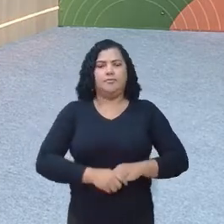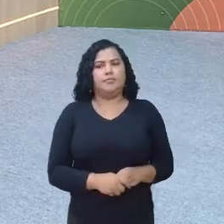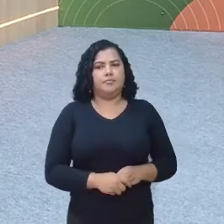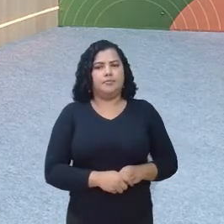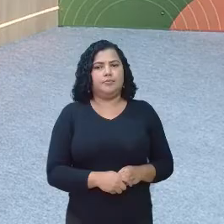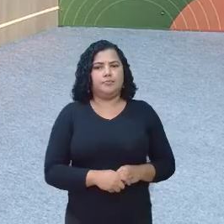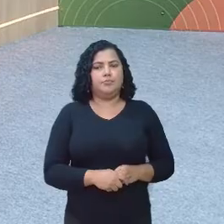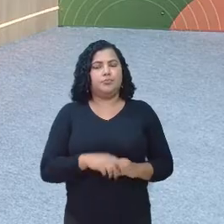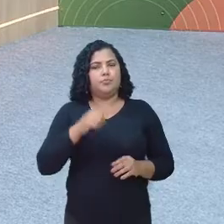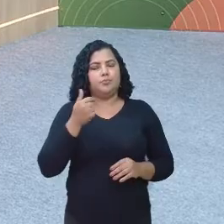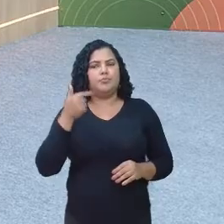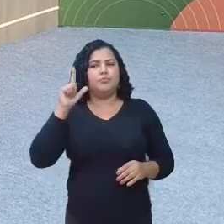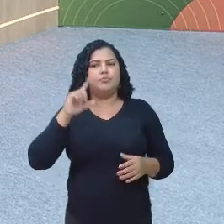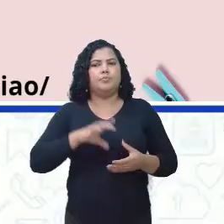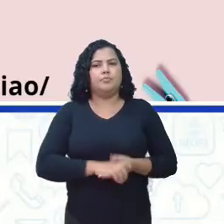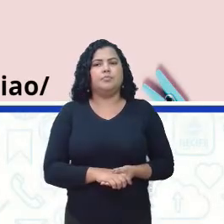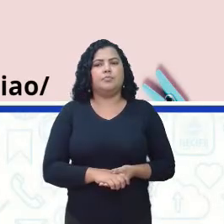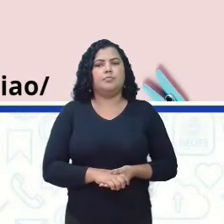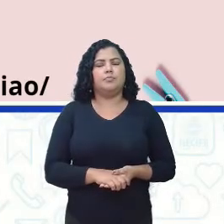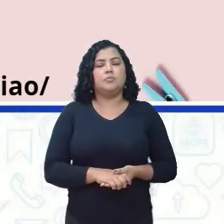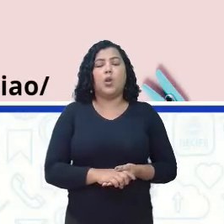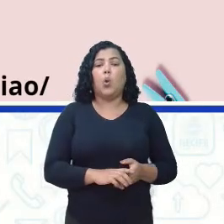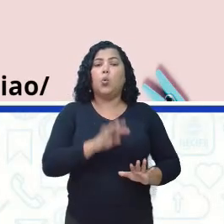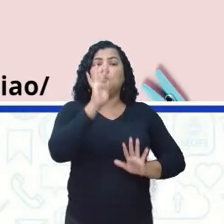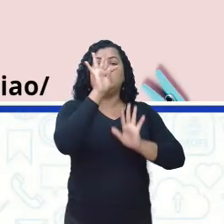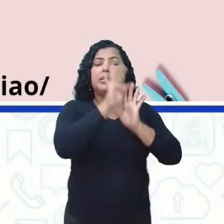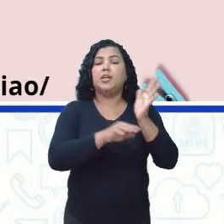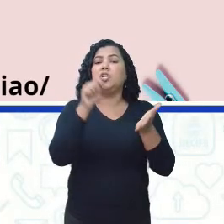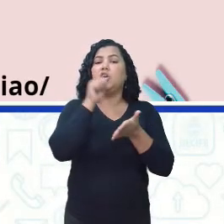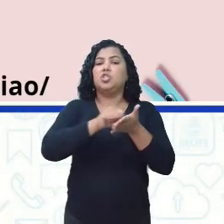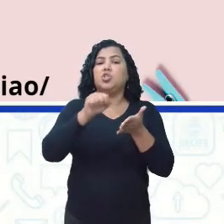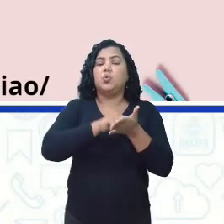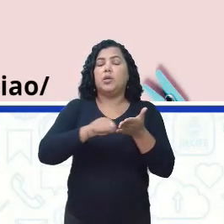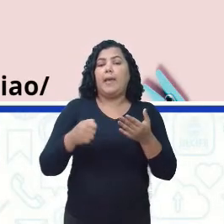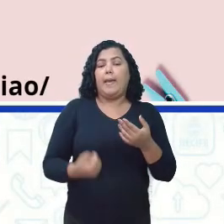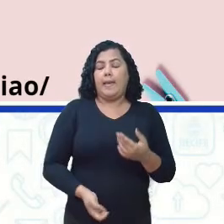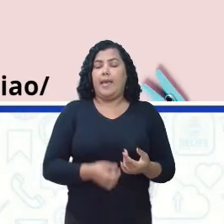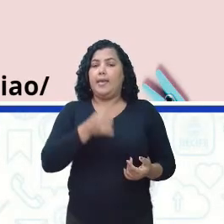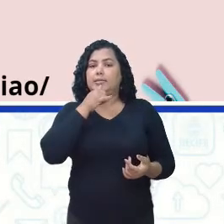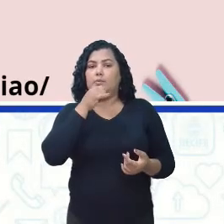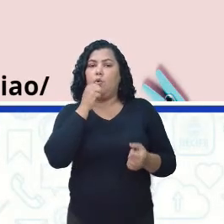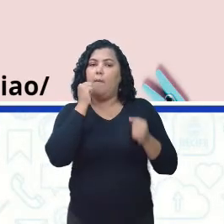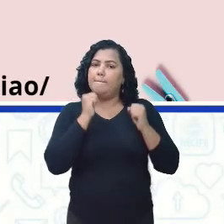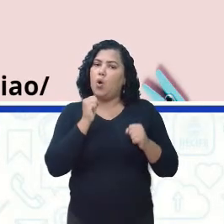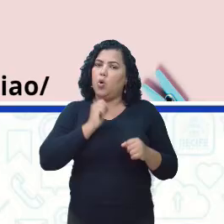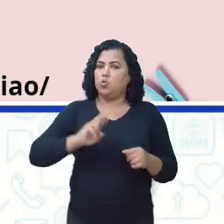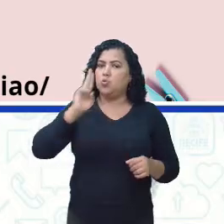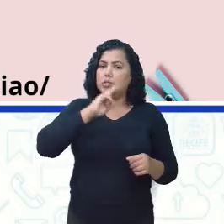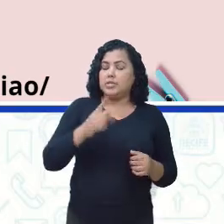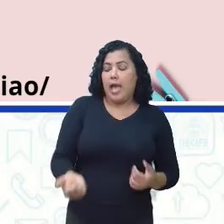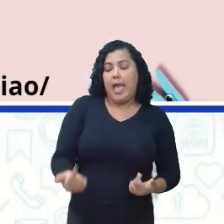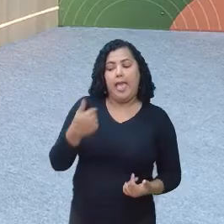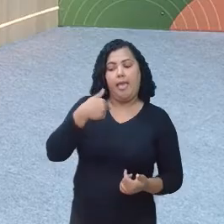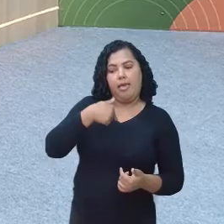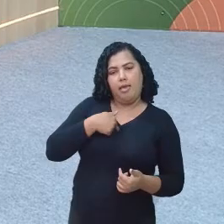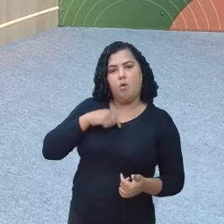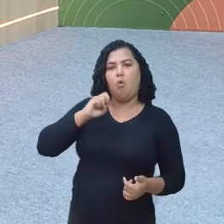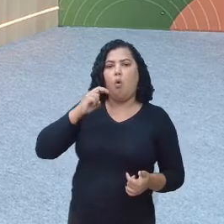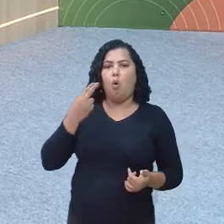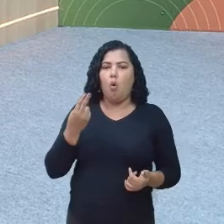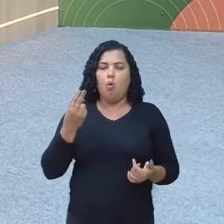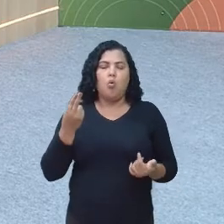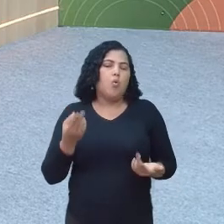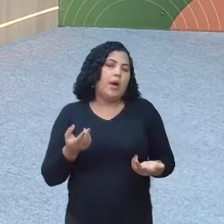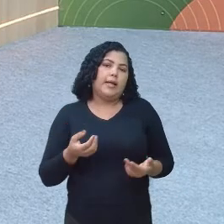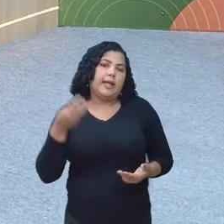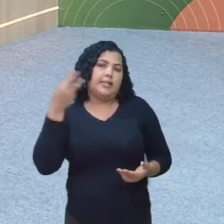O que mais? Os textos, eles são escritos em primeira ou em terceira pessoa. Então, o jornalista aí tem um pouco mais de liberdade na